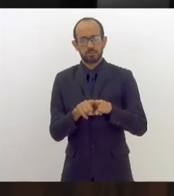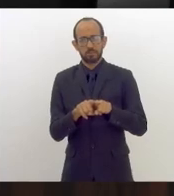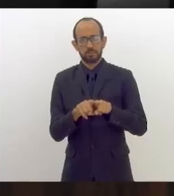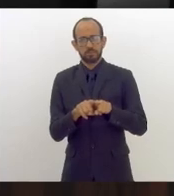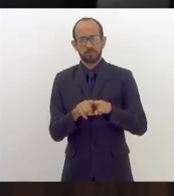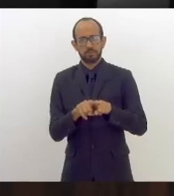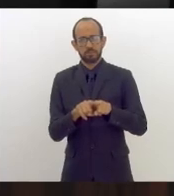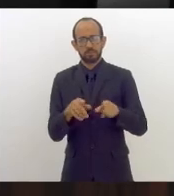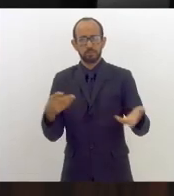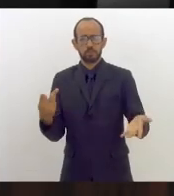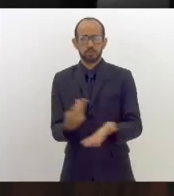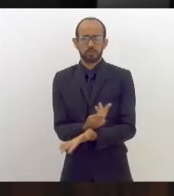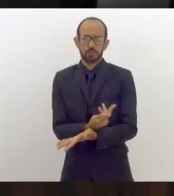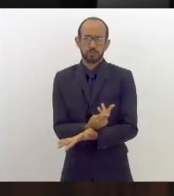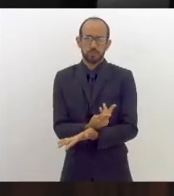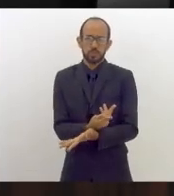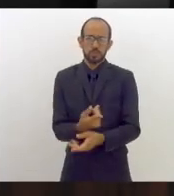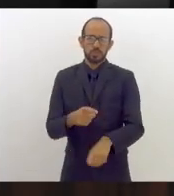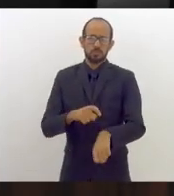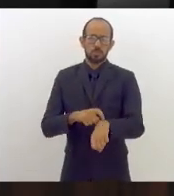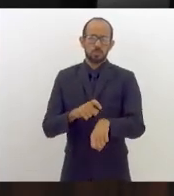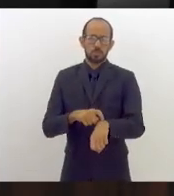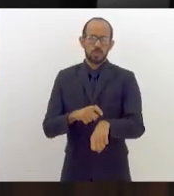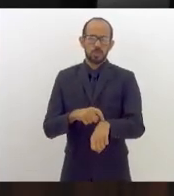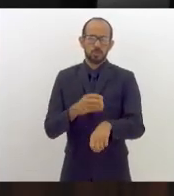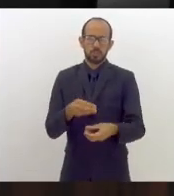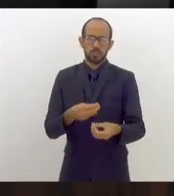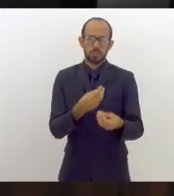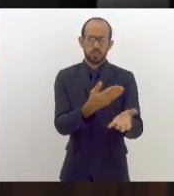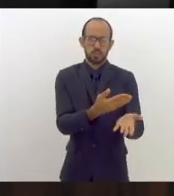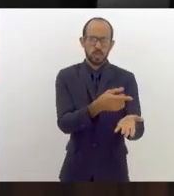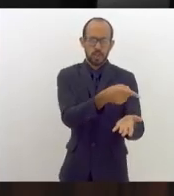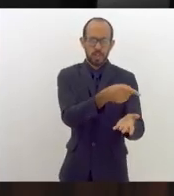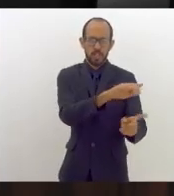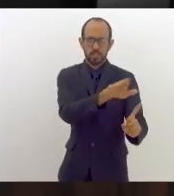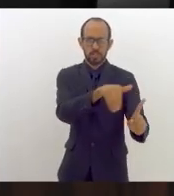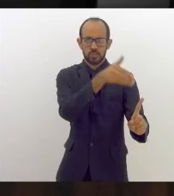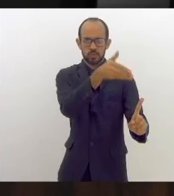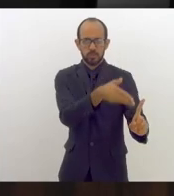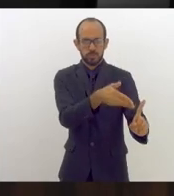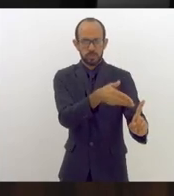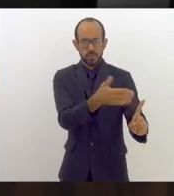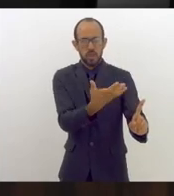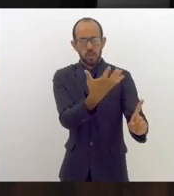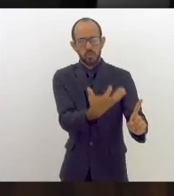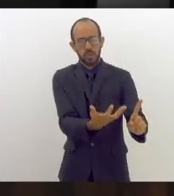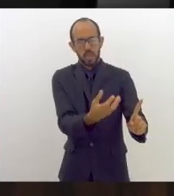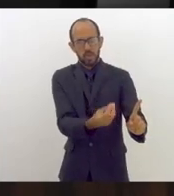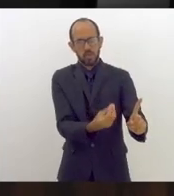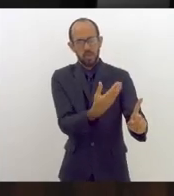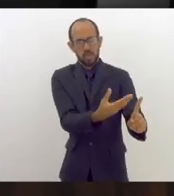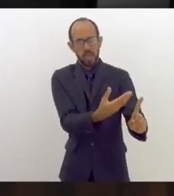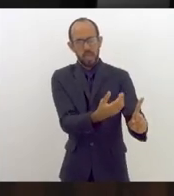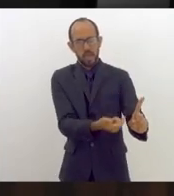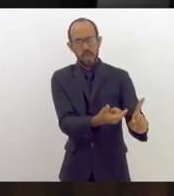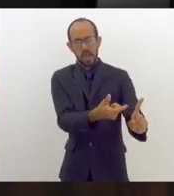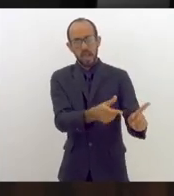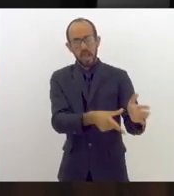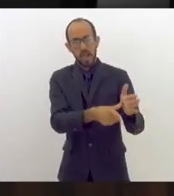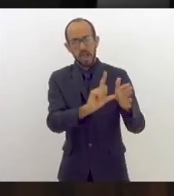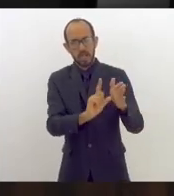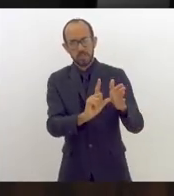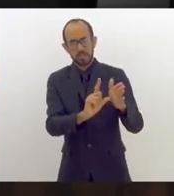nesse exato momento da gente estar entregando essa honraria eu falei eu quero entregar antes do de findar o mandato